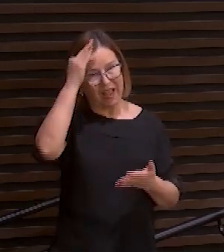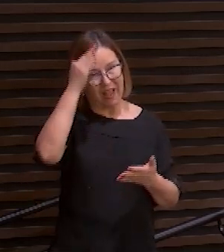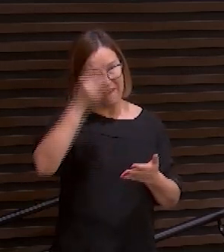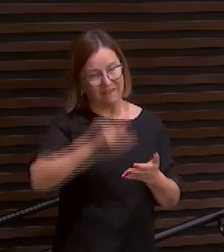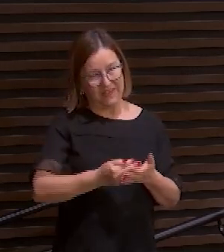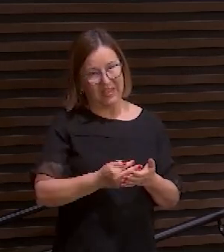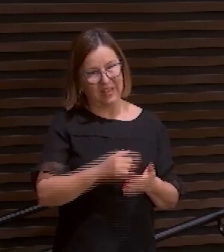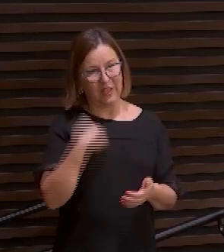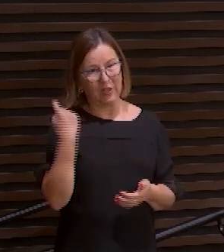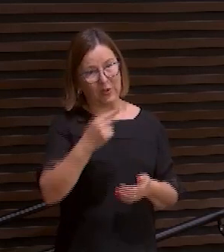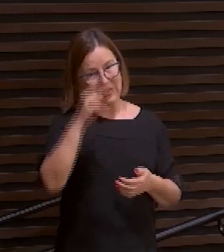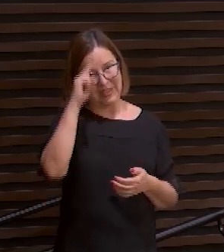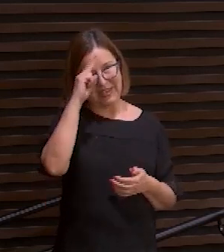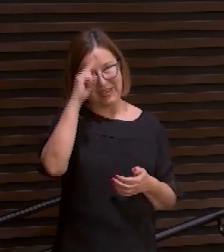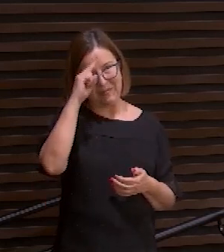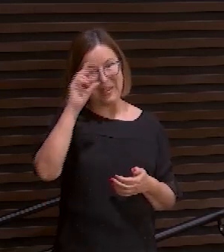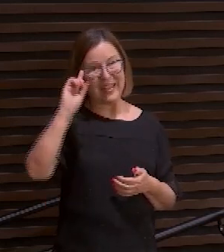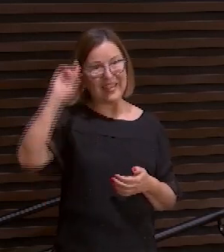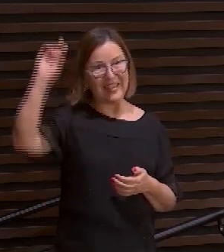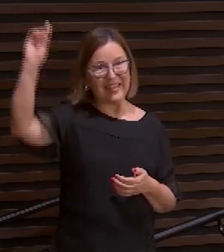que Deus está trabalhando